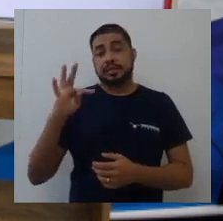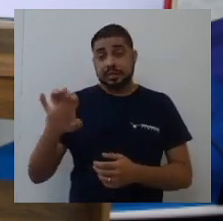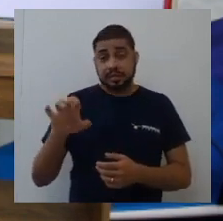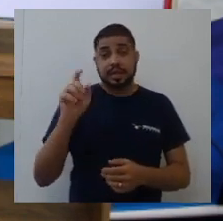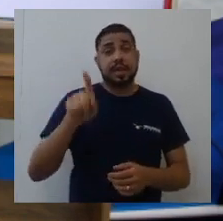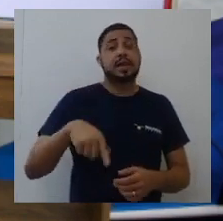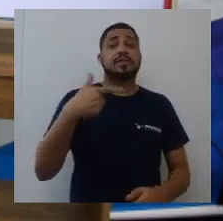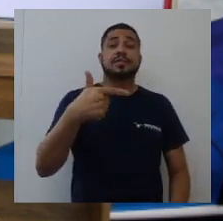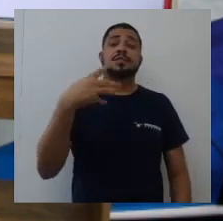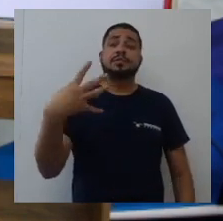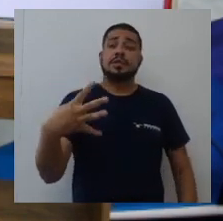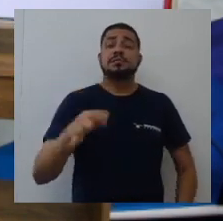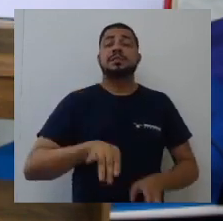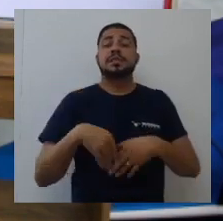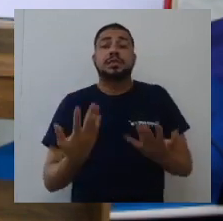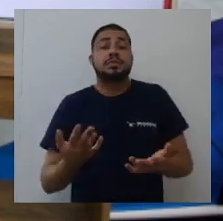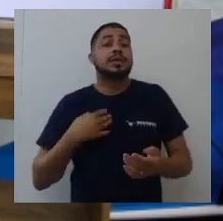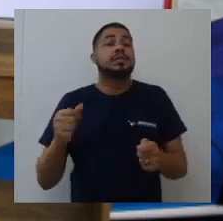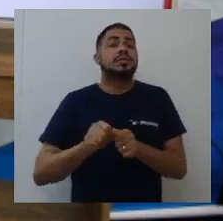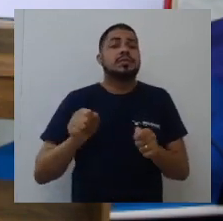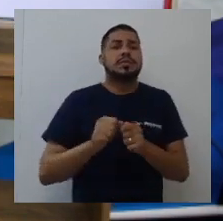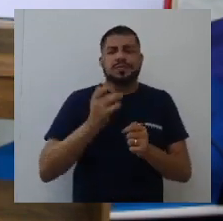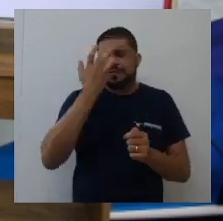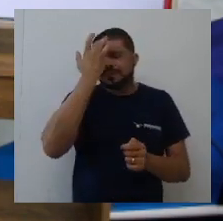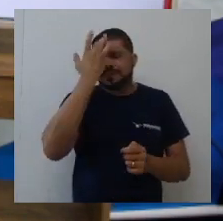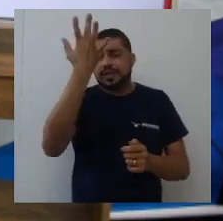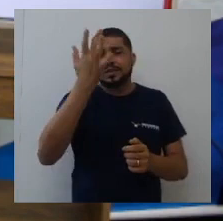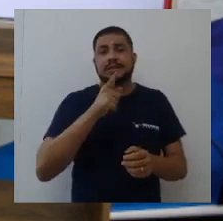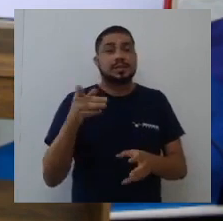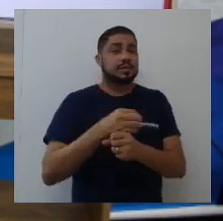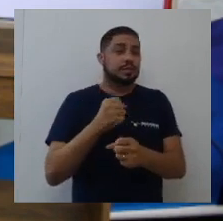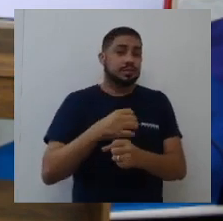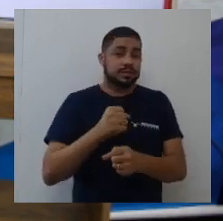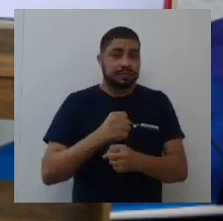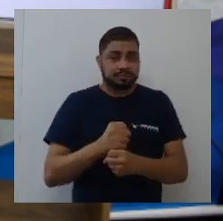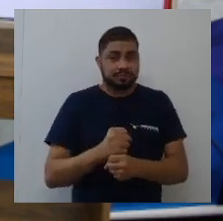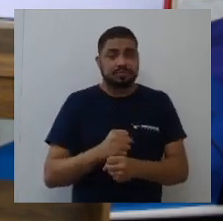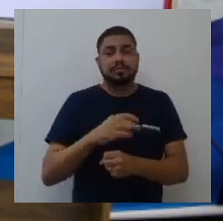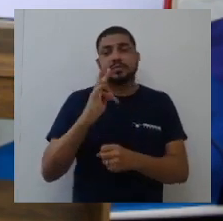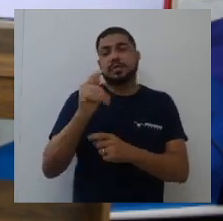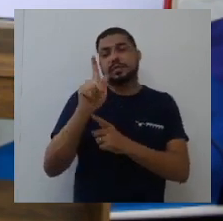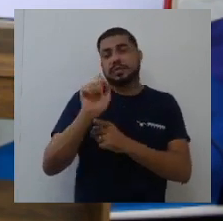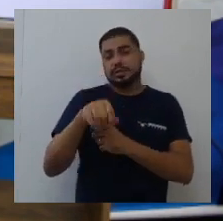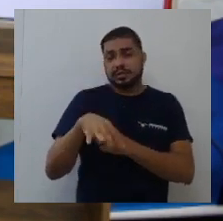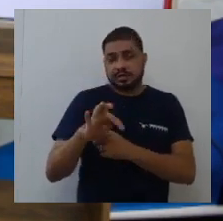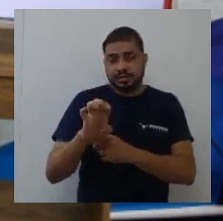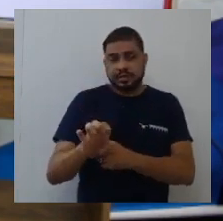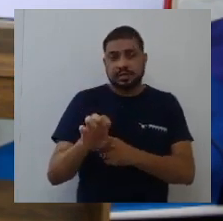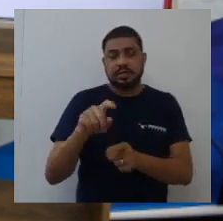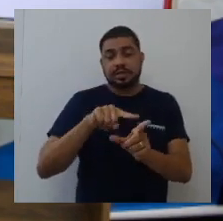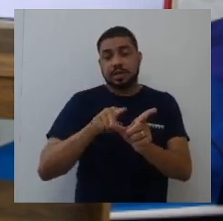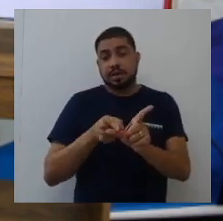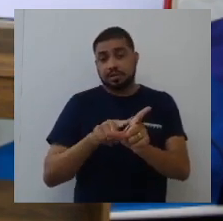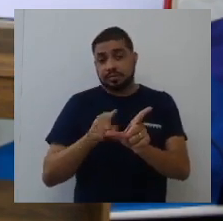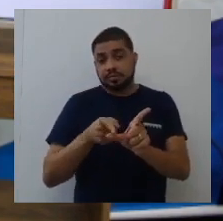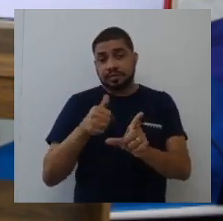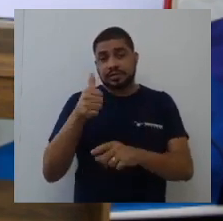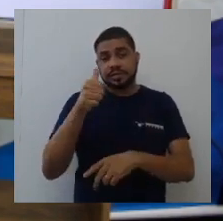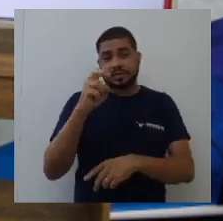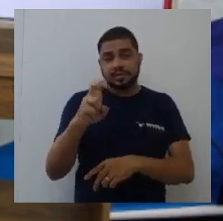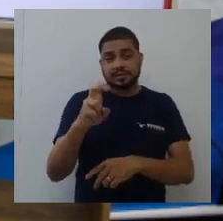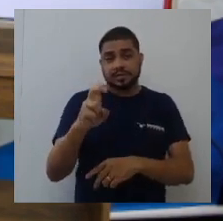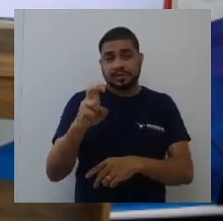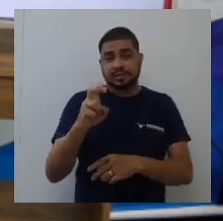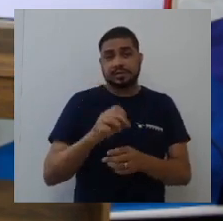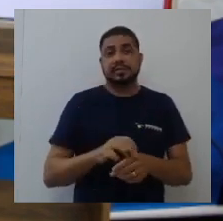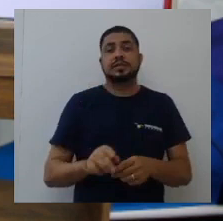Então, dessa forma, eu vou fazer com você aqui bem fácil essa continha, ó. Tangente do ângulo 15 graus